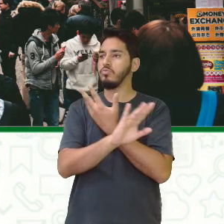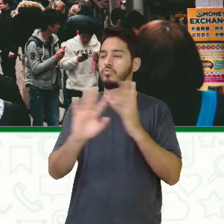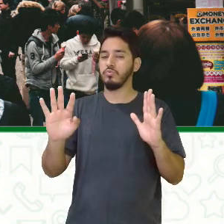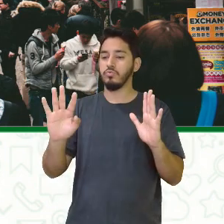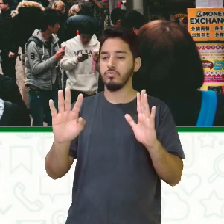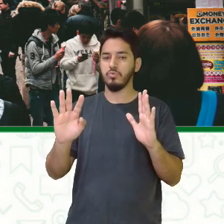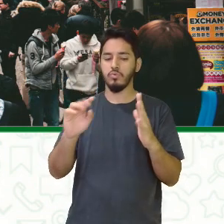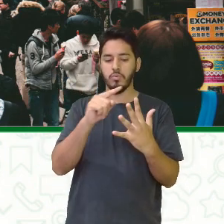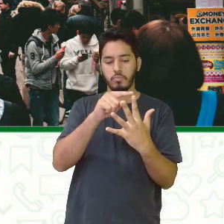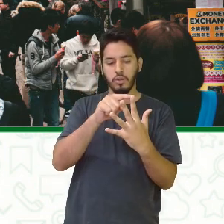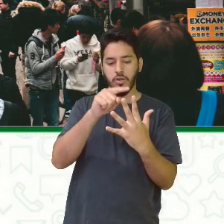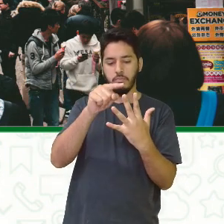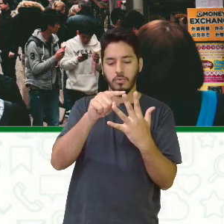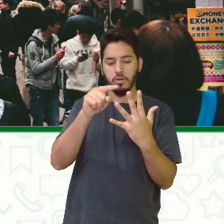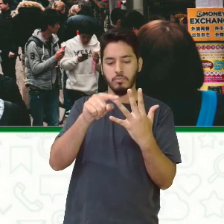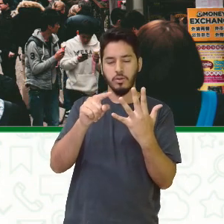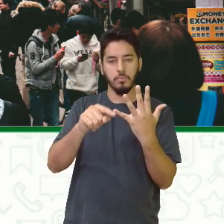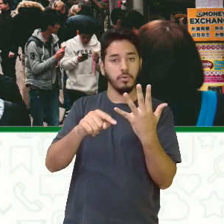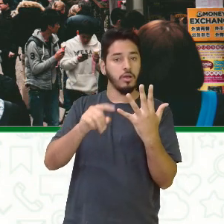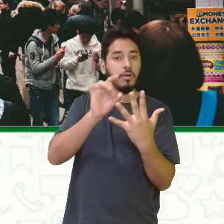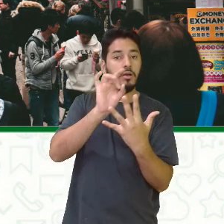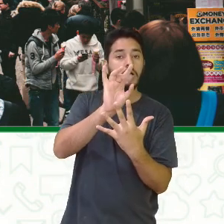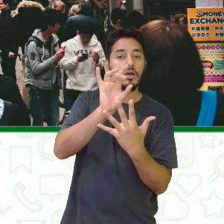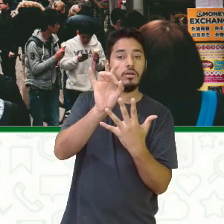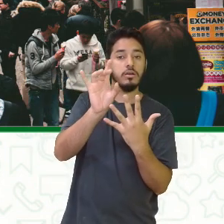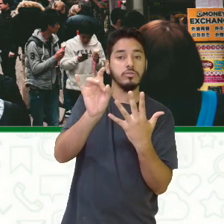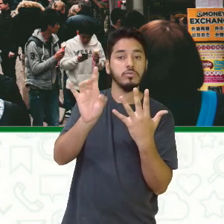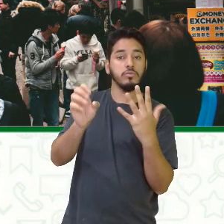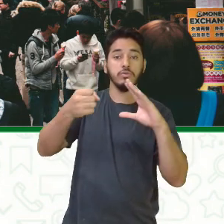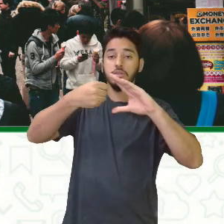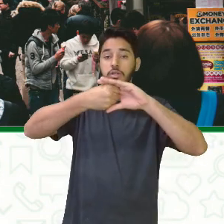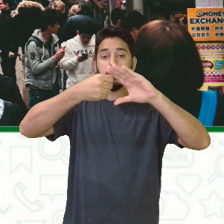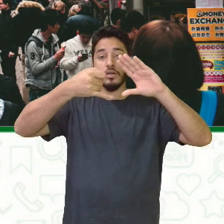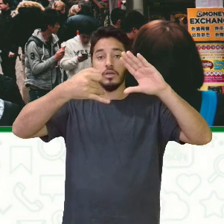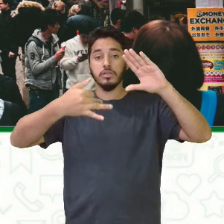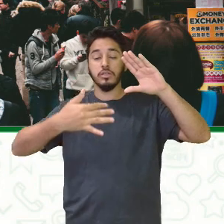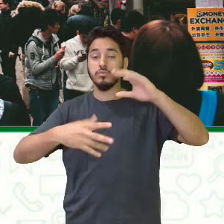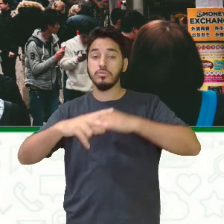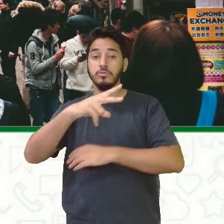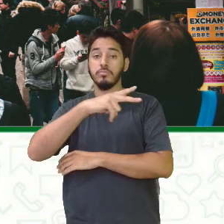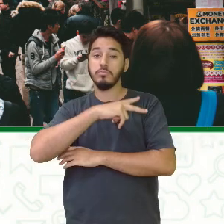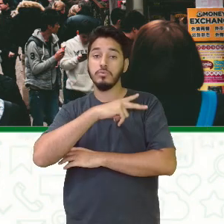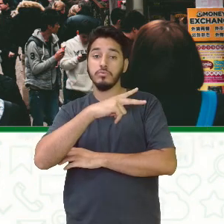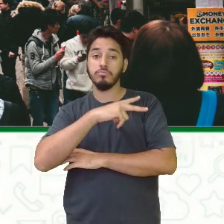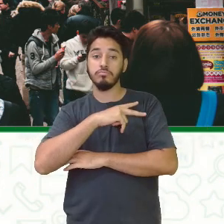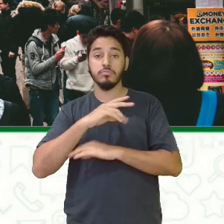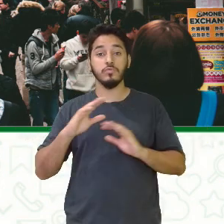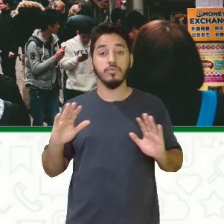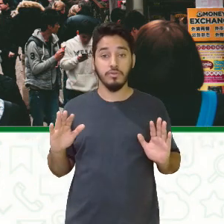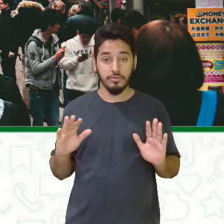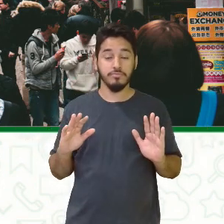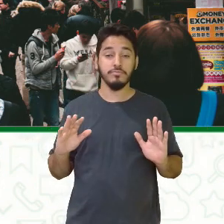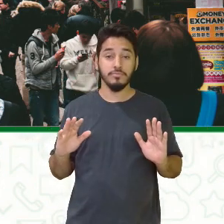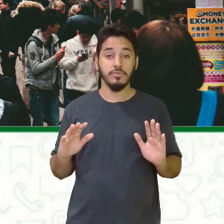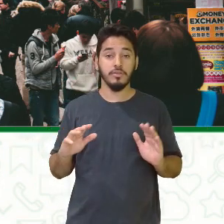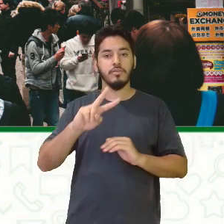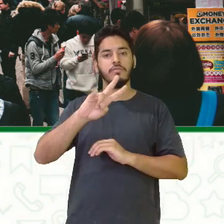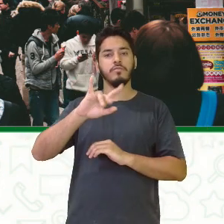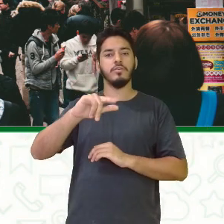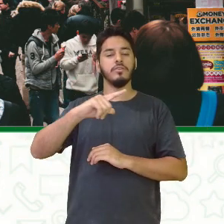de viver, o seu modo de vestir, vai ter as suas características pessoais que vai dar a